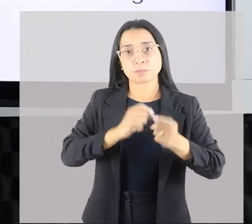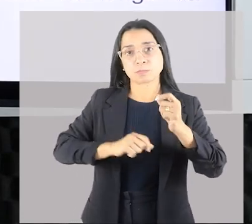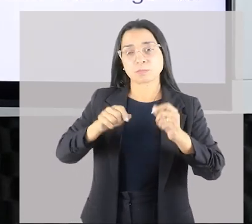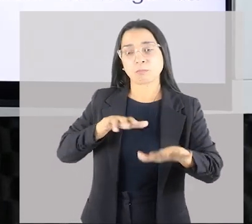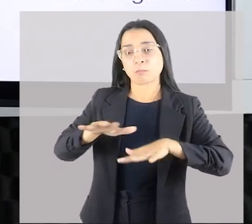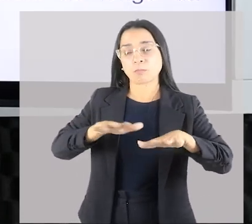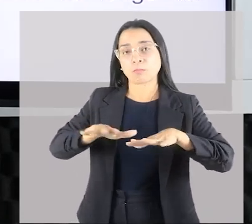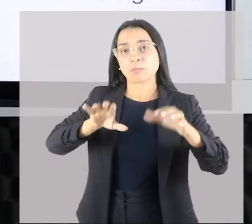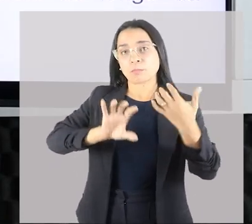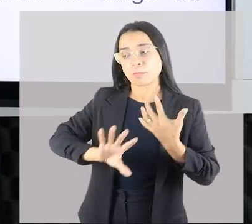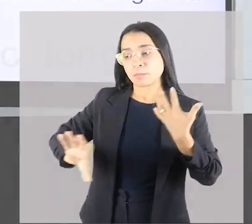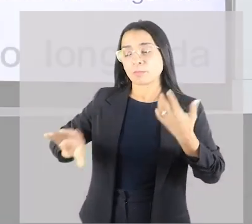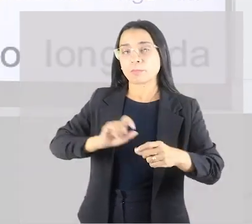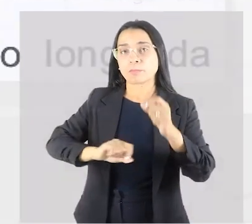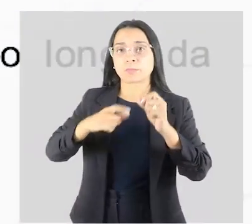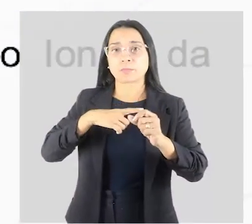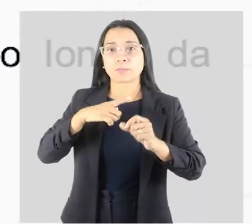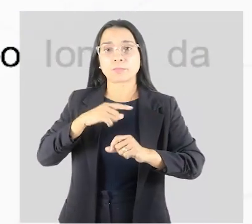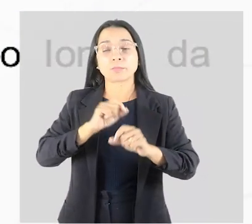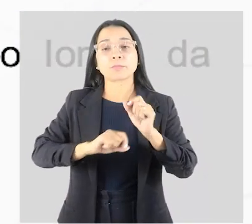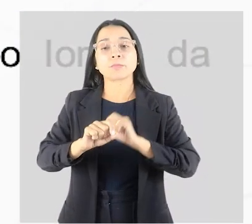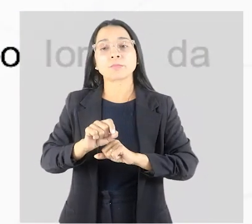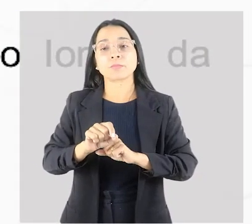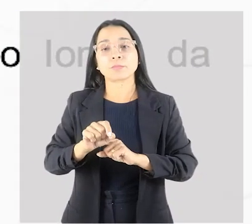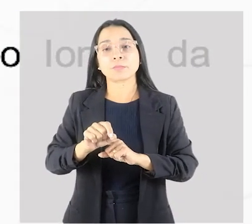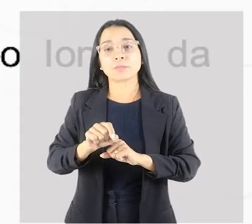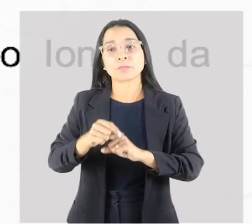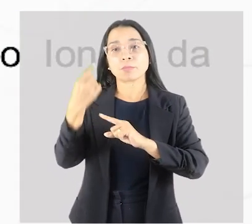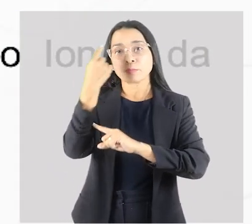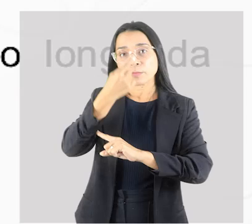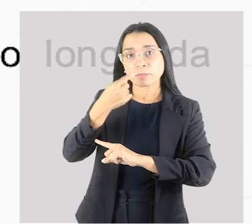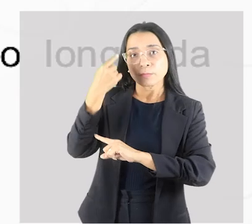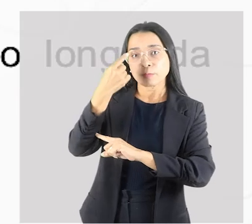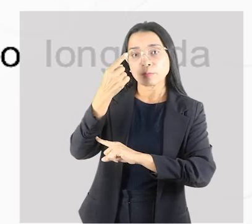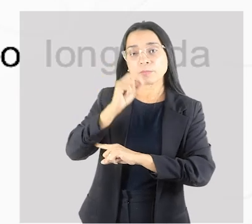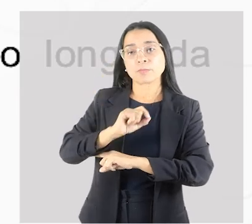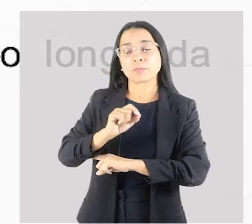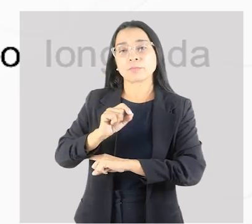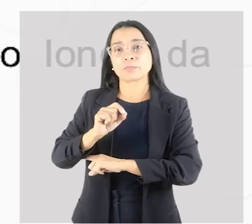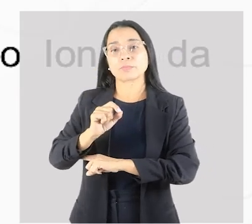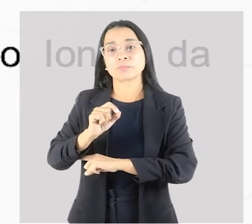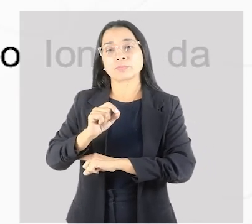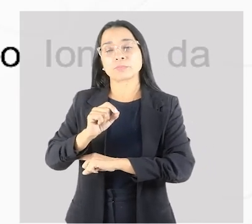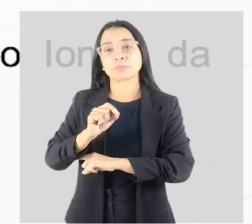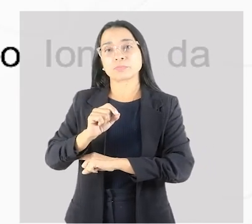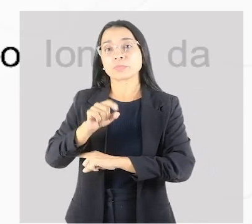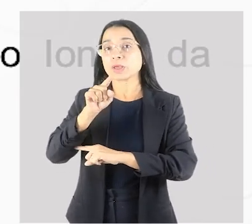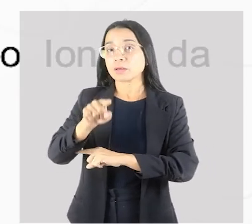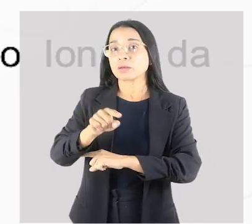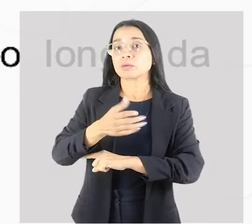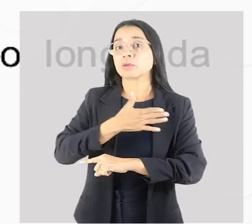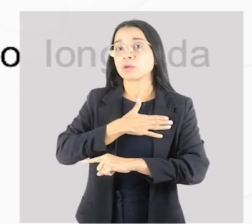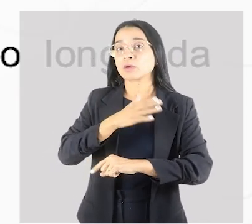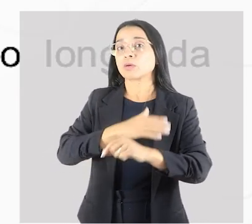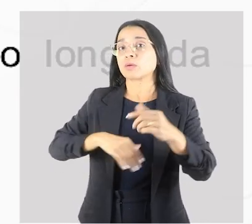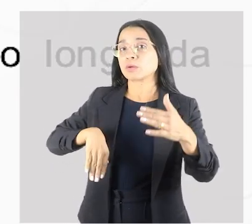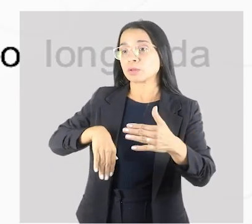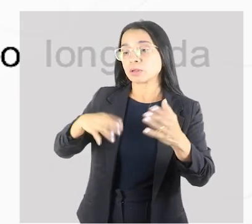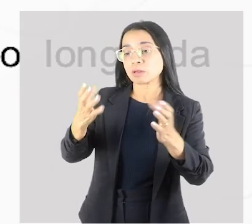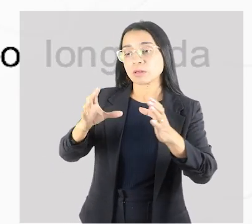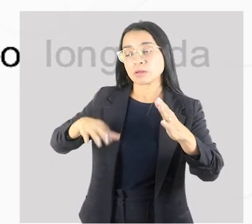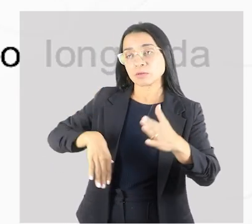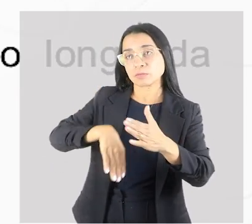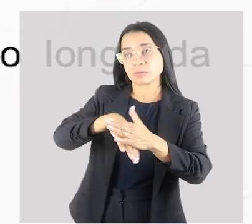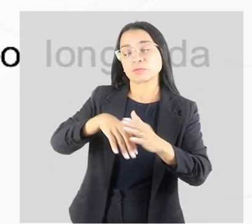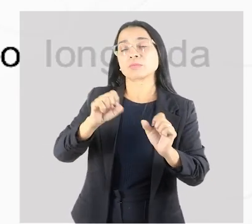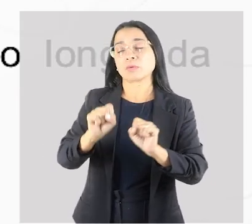movimento separatista que envolve a Espanha, galera, tá certo? Tu que gosta de futebol, ou mesmo que não gosta,